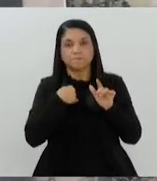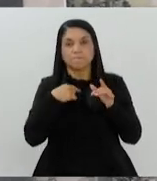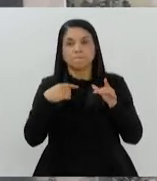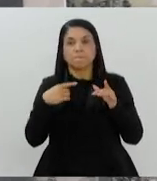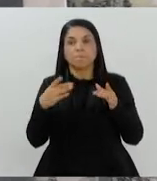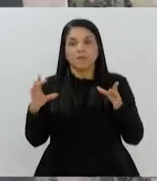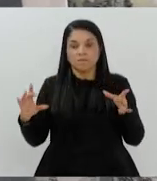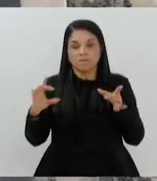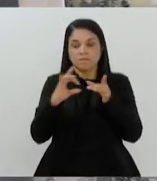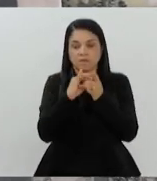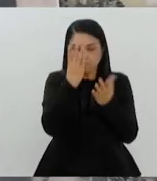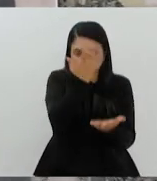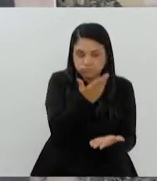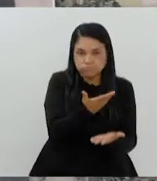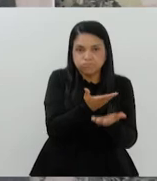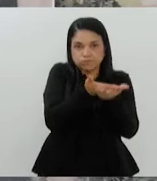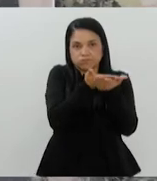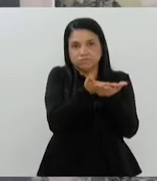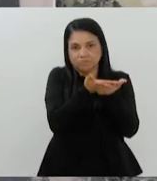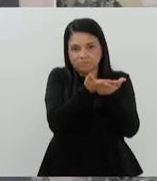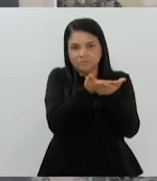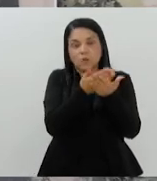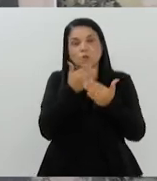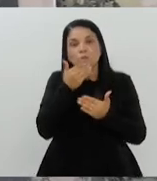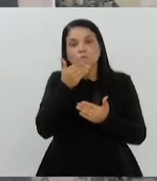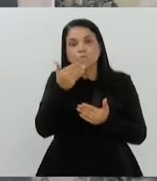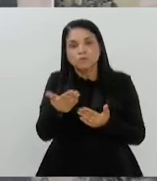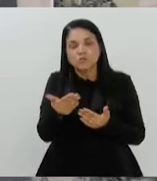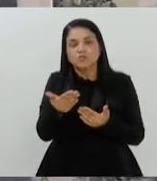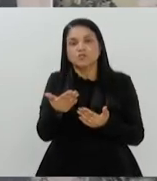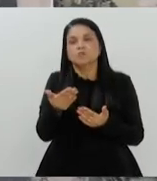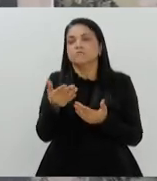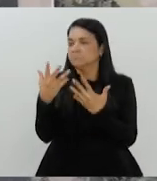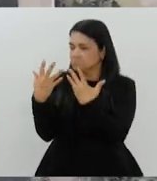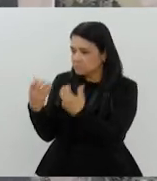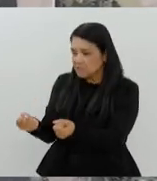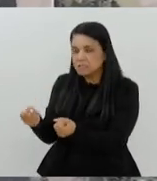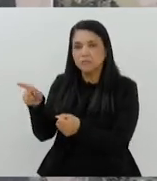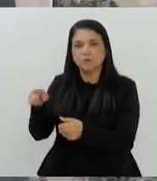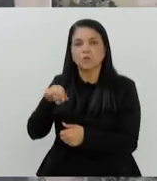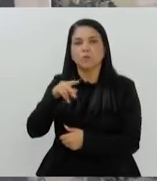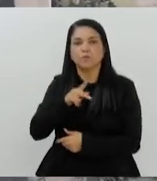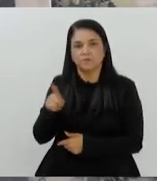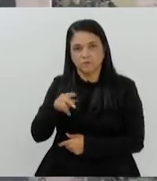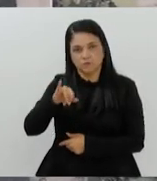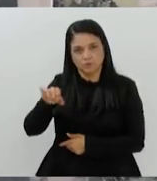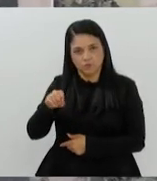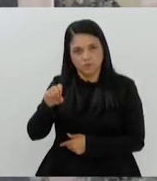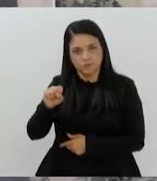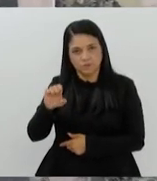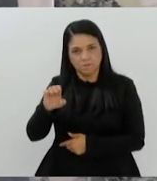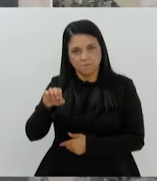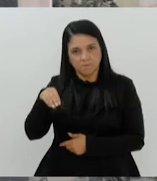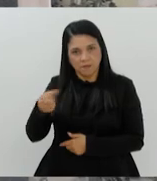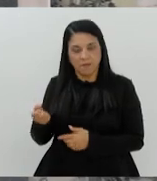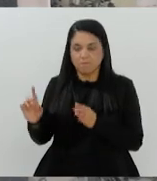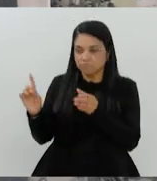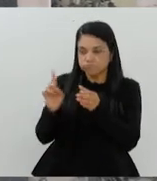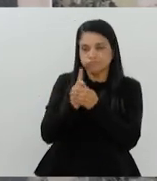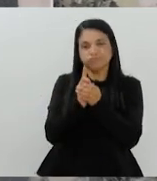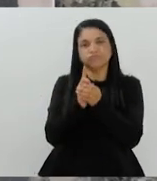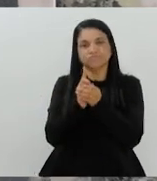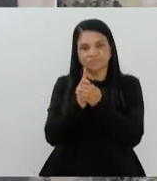seria anexado ao dele. Eu pedi essa cortesia, ele acatou e ele me deu a coautoria do projeto